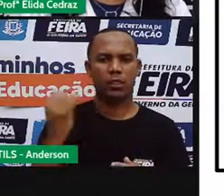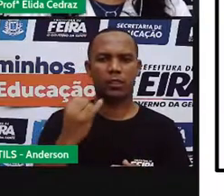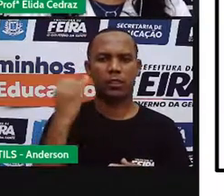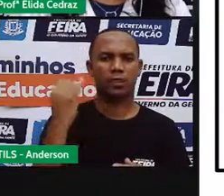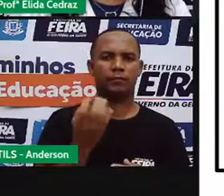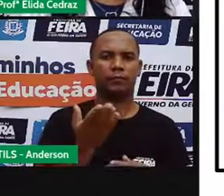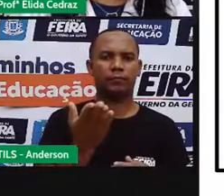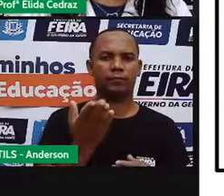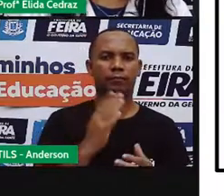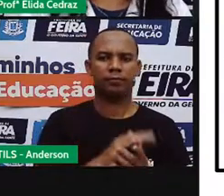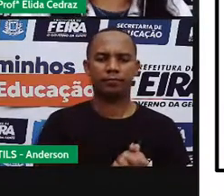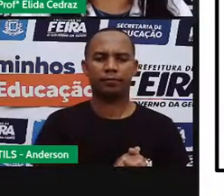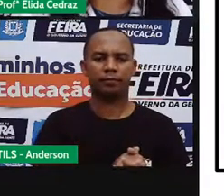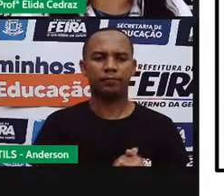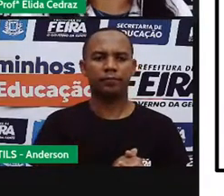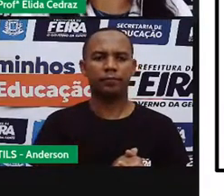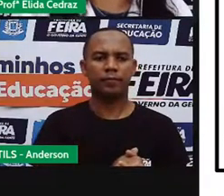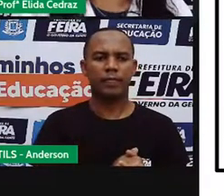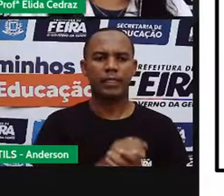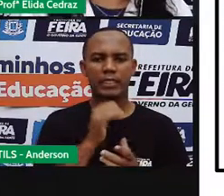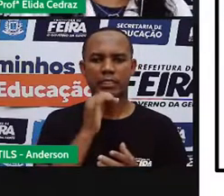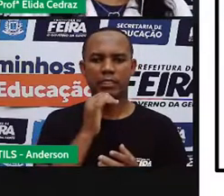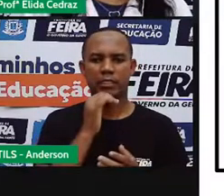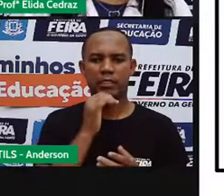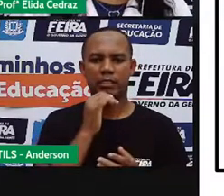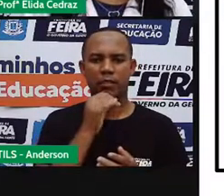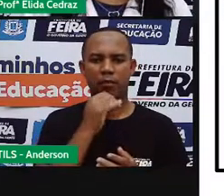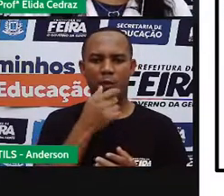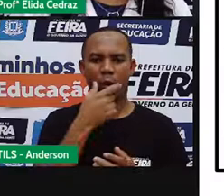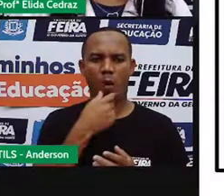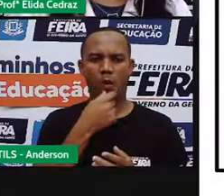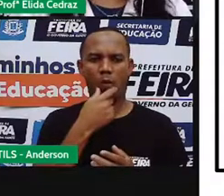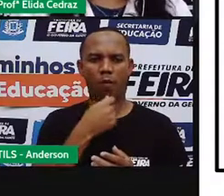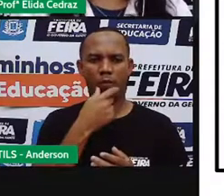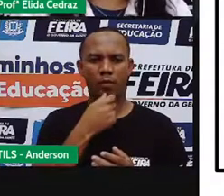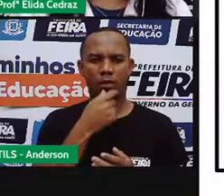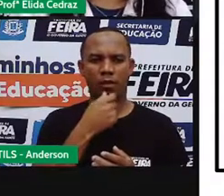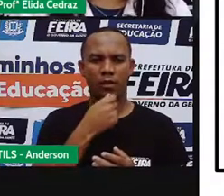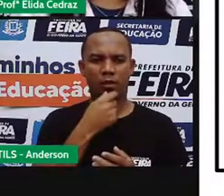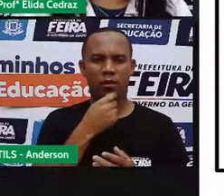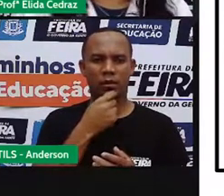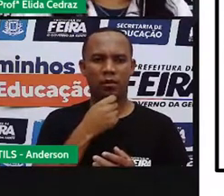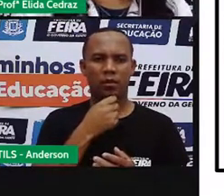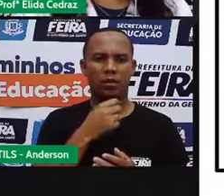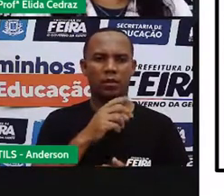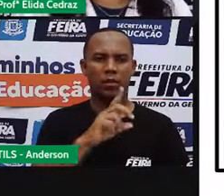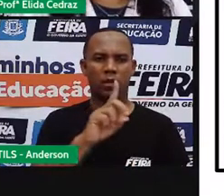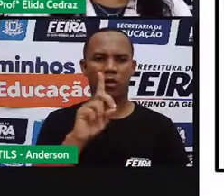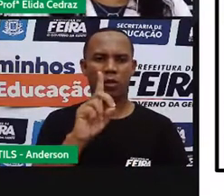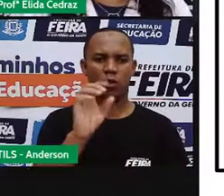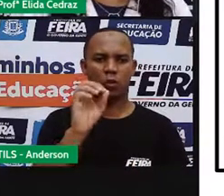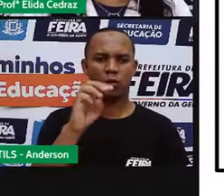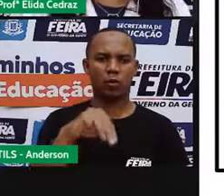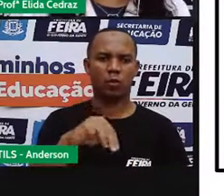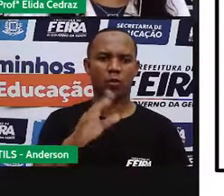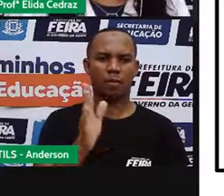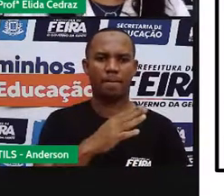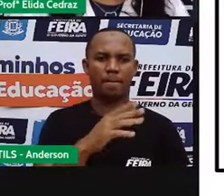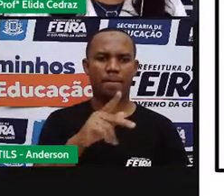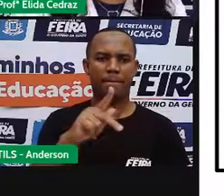do Cruzeiro do Sul pelas mãos de Dom Pedro. Ela é a patrona do